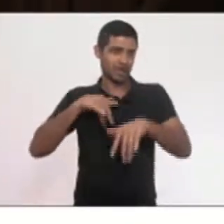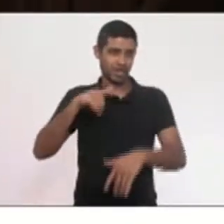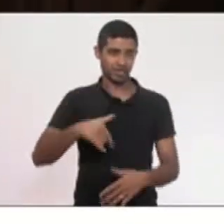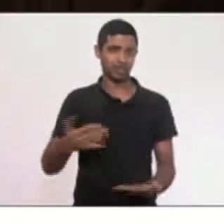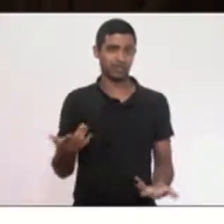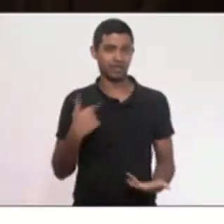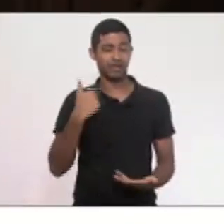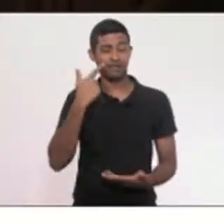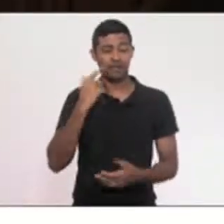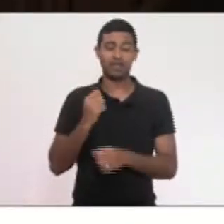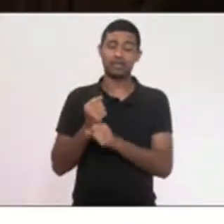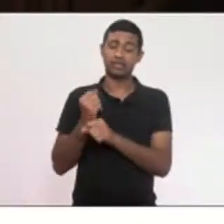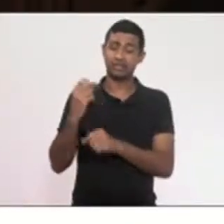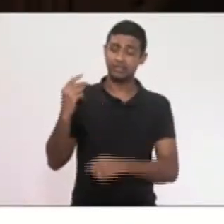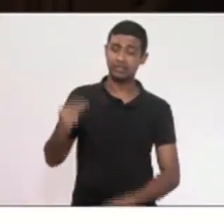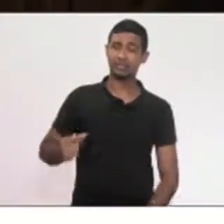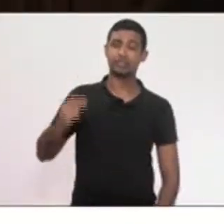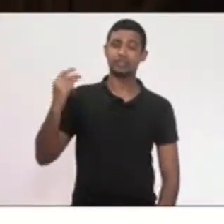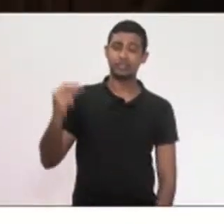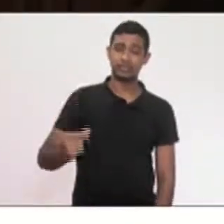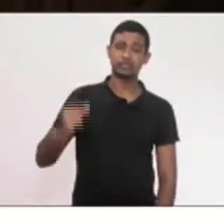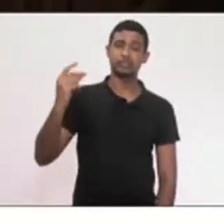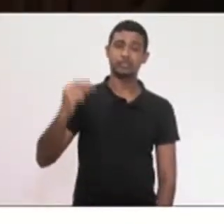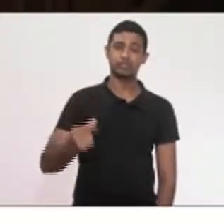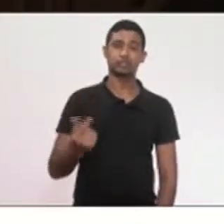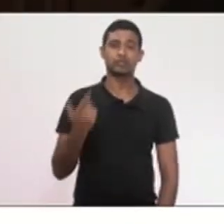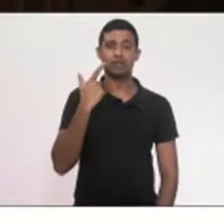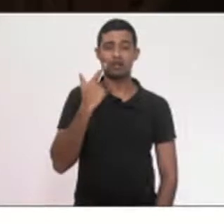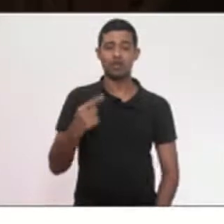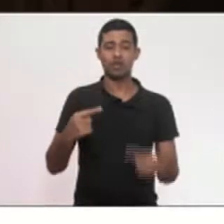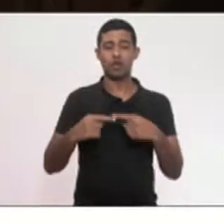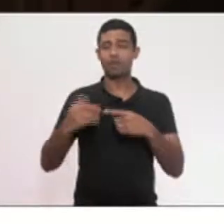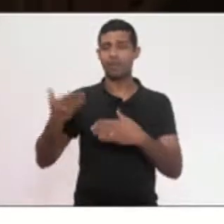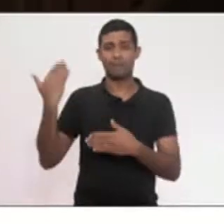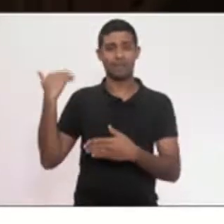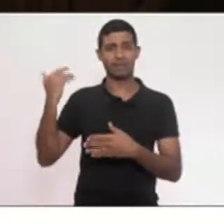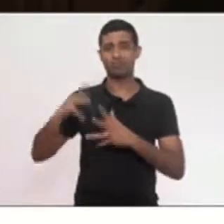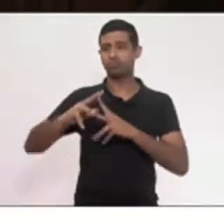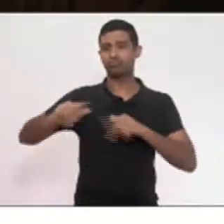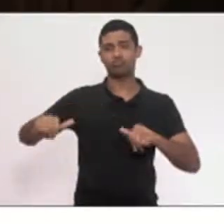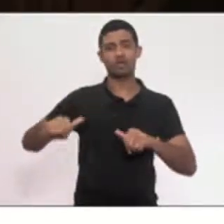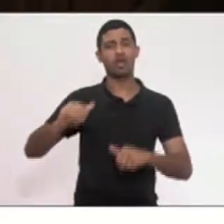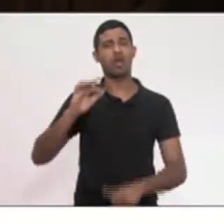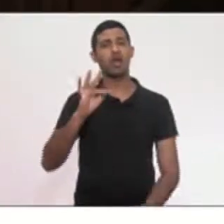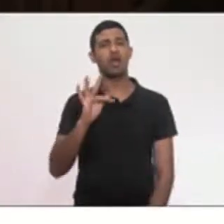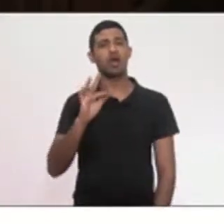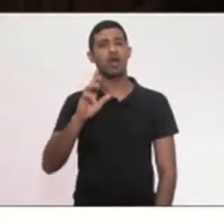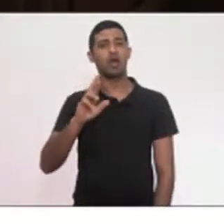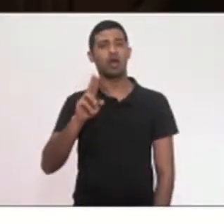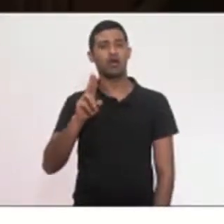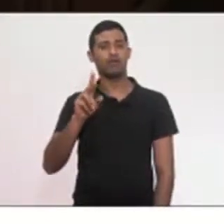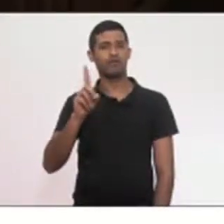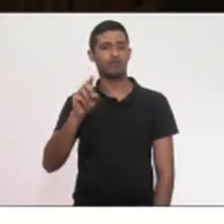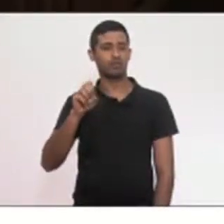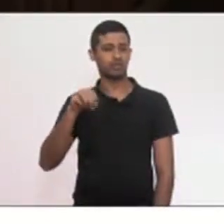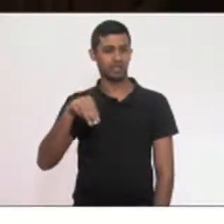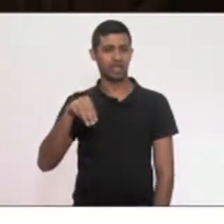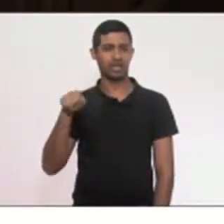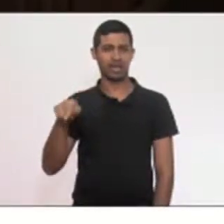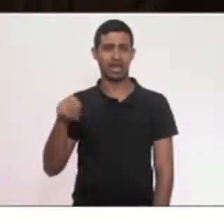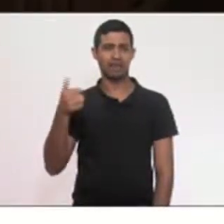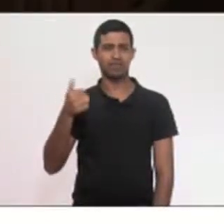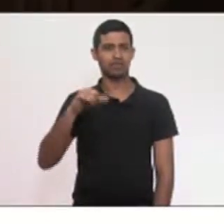longo, desde a extinção da Fundrem, nos anos 70, a Fundação para o Desenvolvimento da